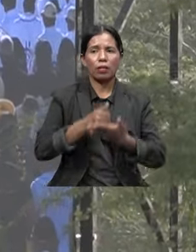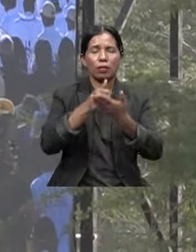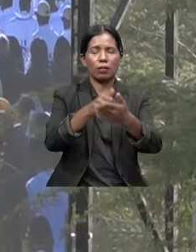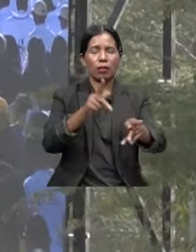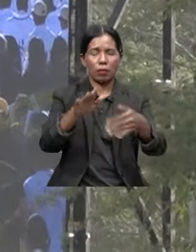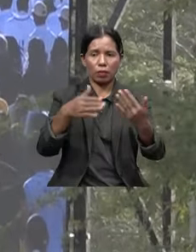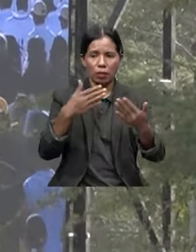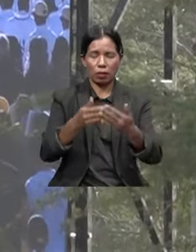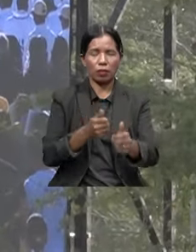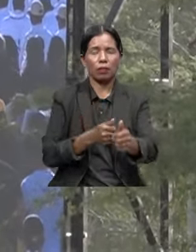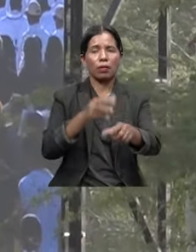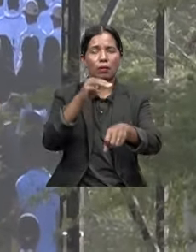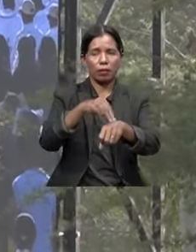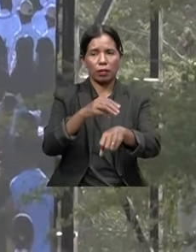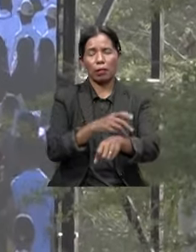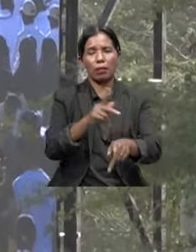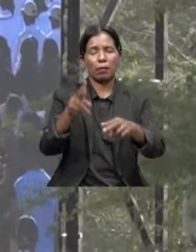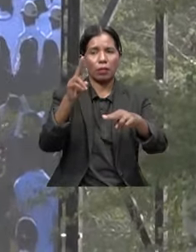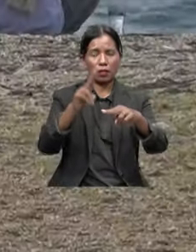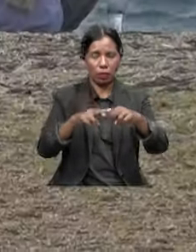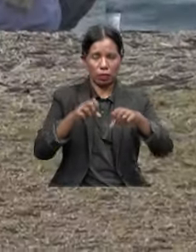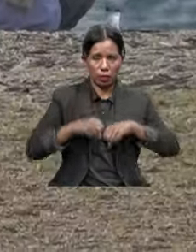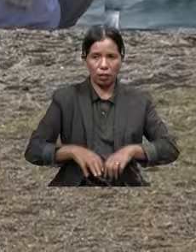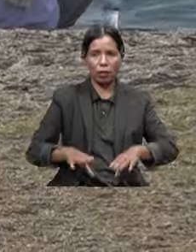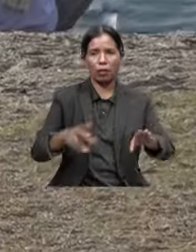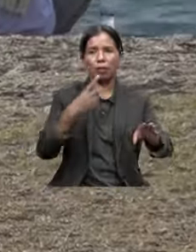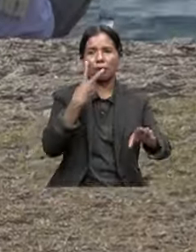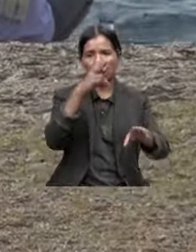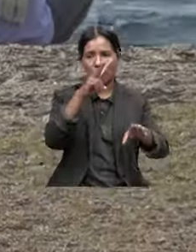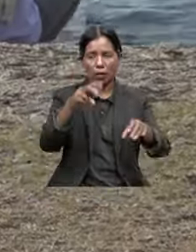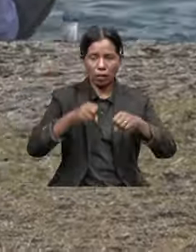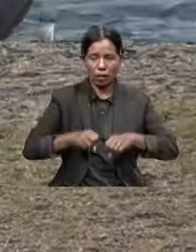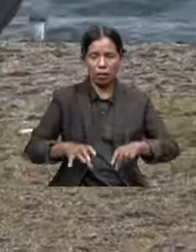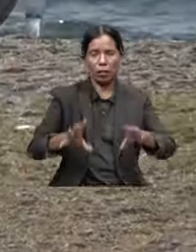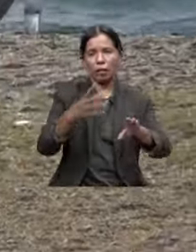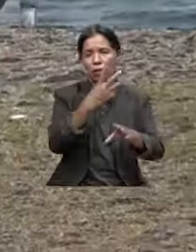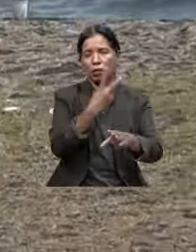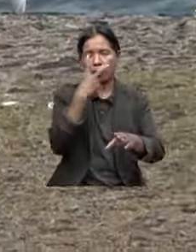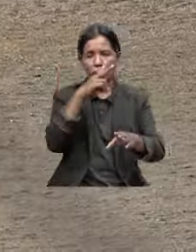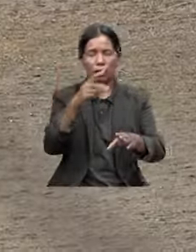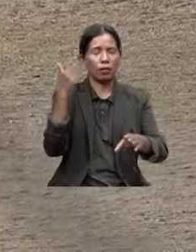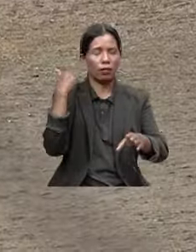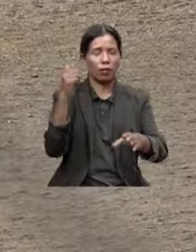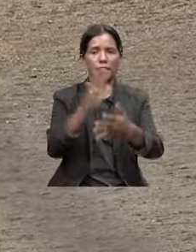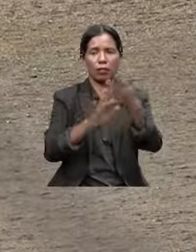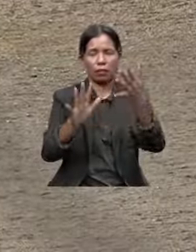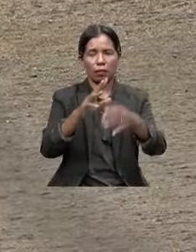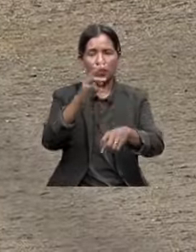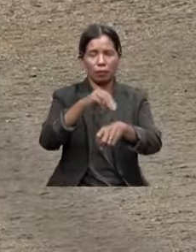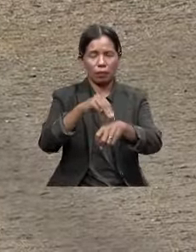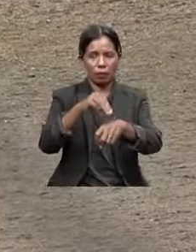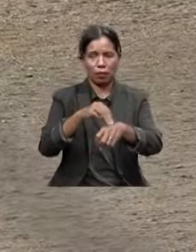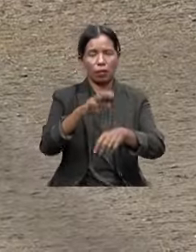peregrino sira a tua missa. Balun batur e a ibun, hori até que batassilaran, fila coutu ba celebração santa missa